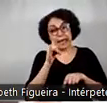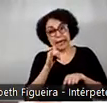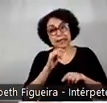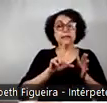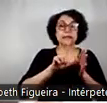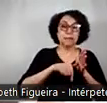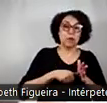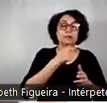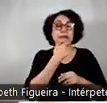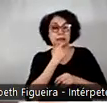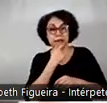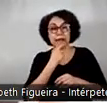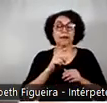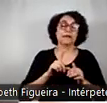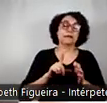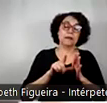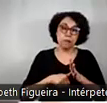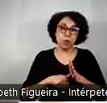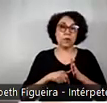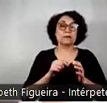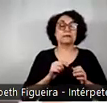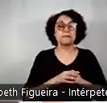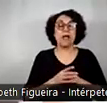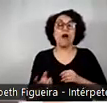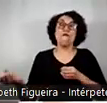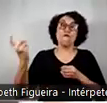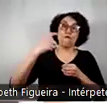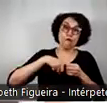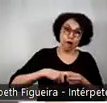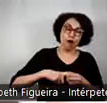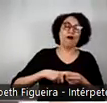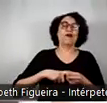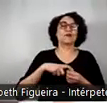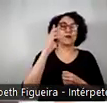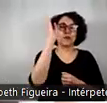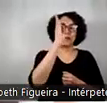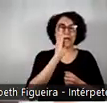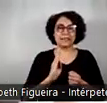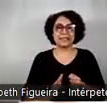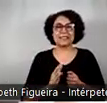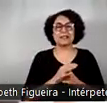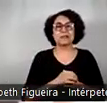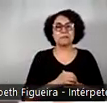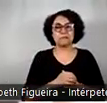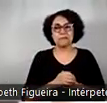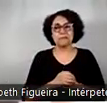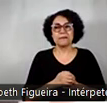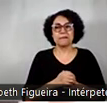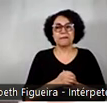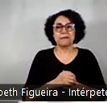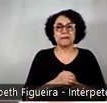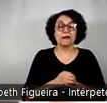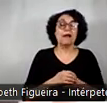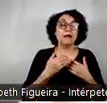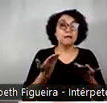deslocamento para a Inglaterra. E depois eu retorno para o Brasil, e aí eu faço uma migração de retorno. Então eu estou falando